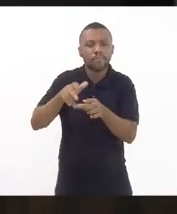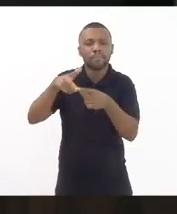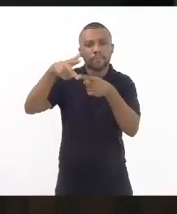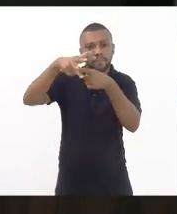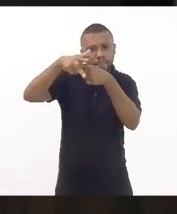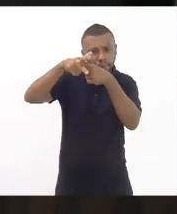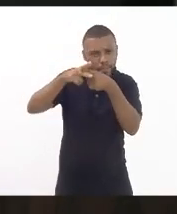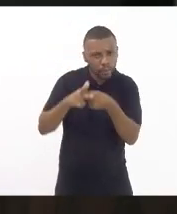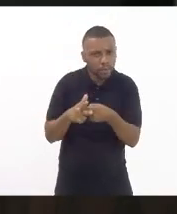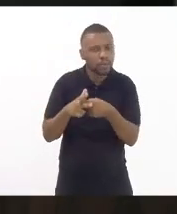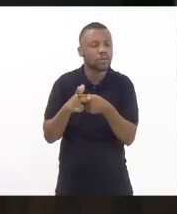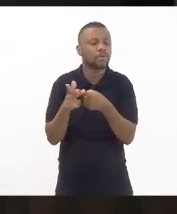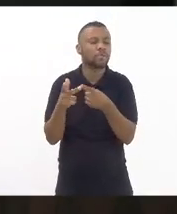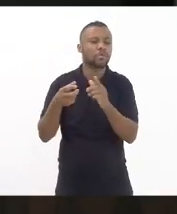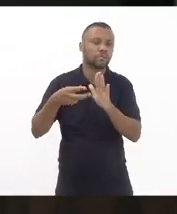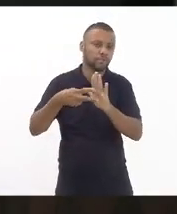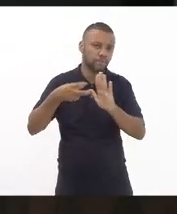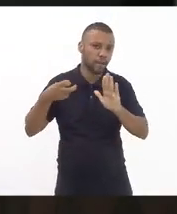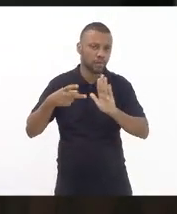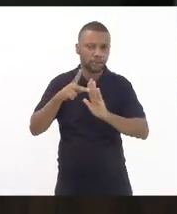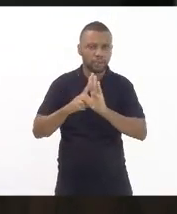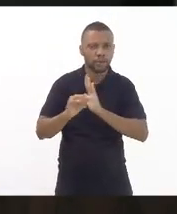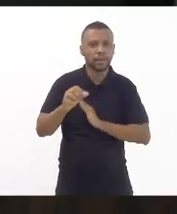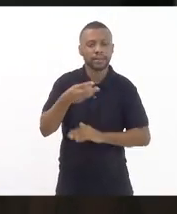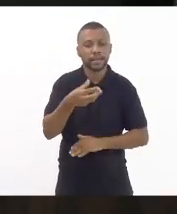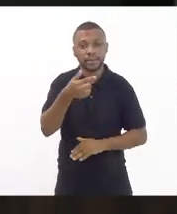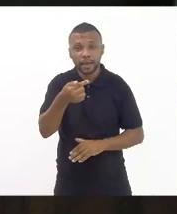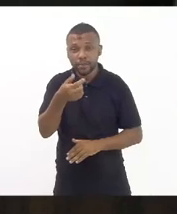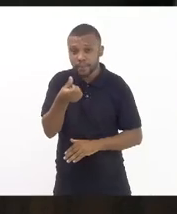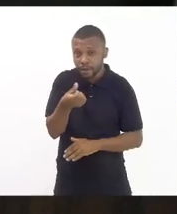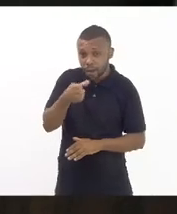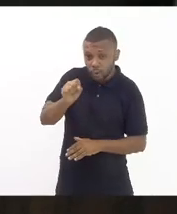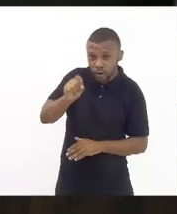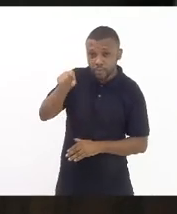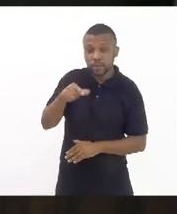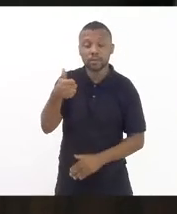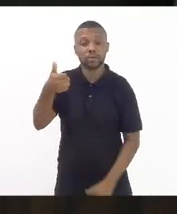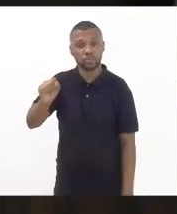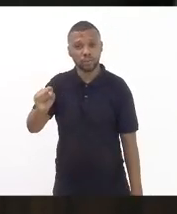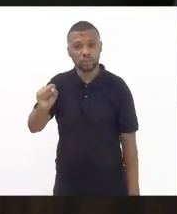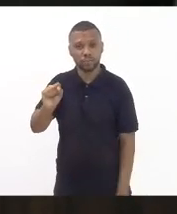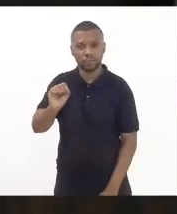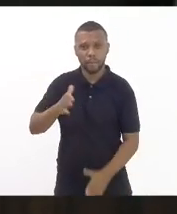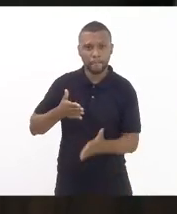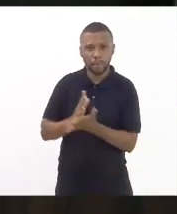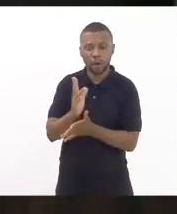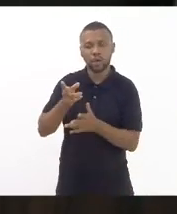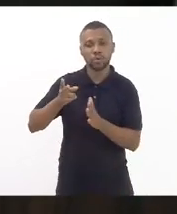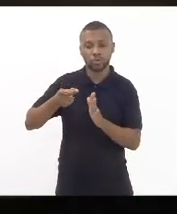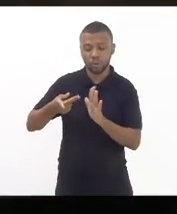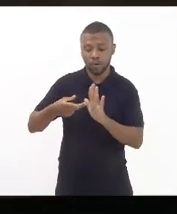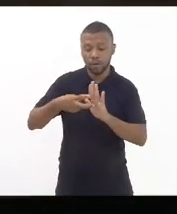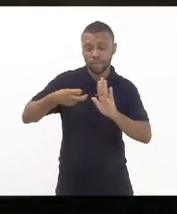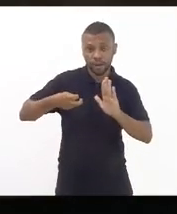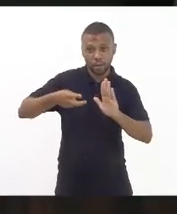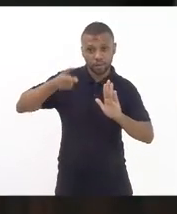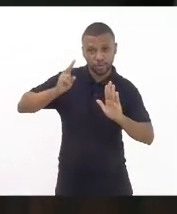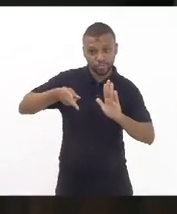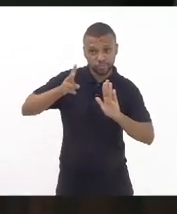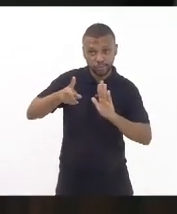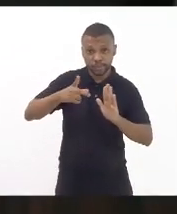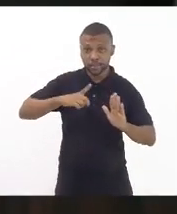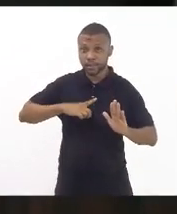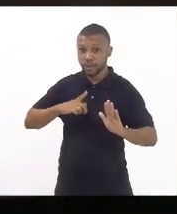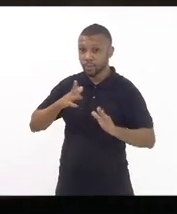do veto, projeto de lei 3768-A de 18. Senhores que aprovam nessa comissão, mantido o veto. Com o voto do